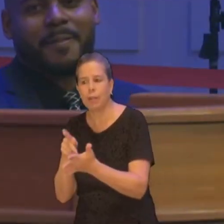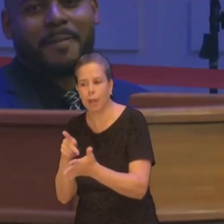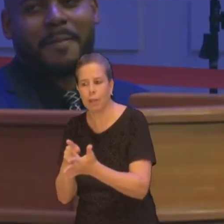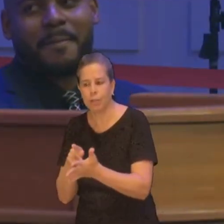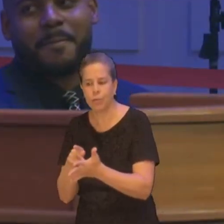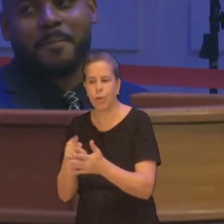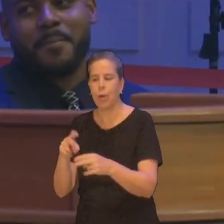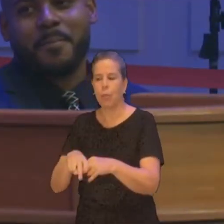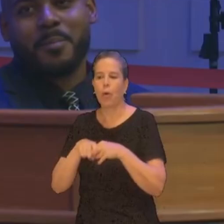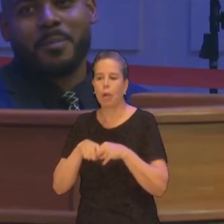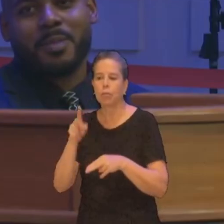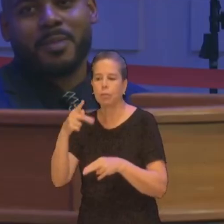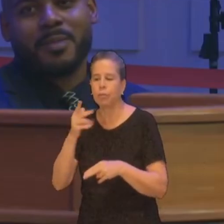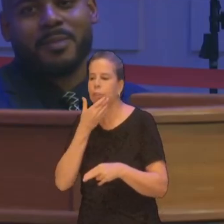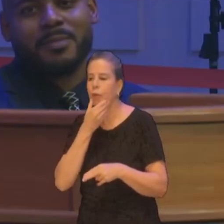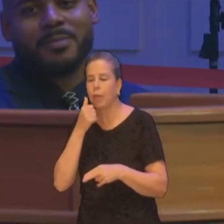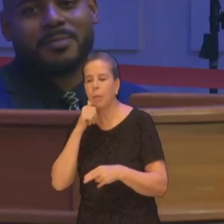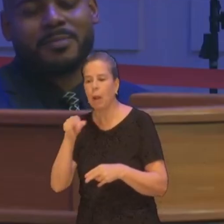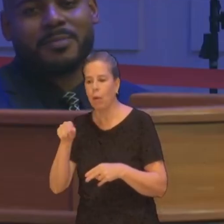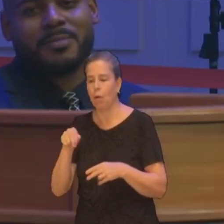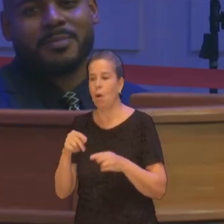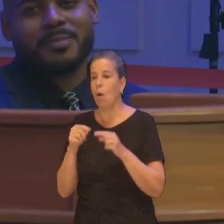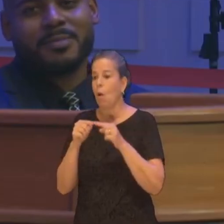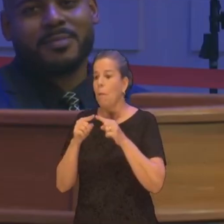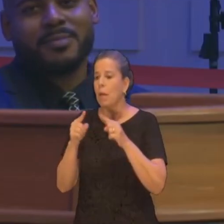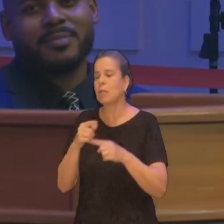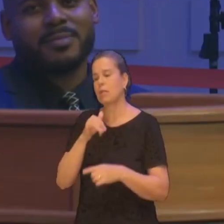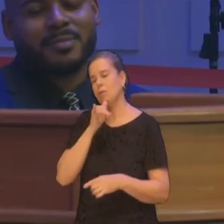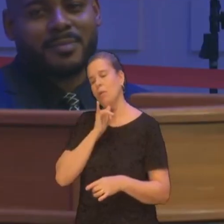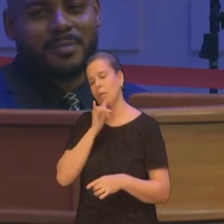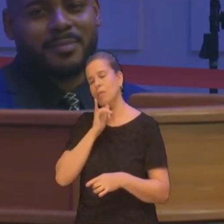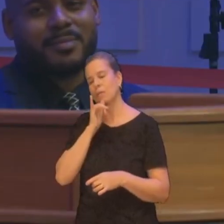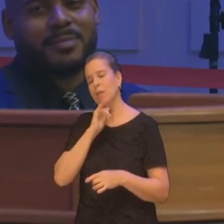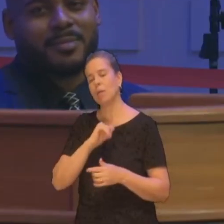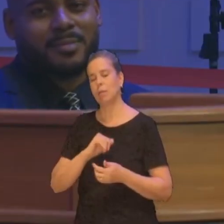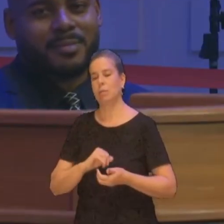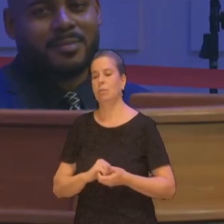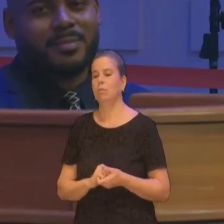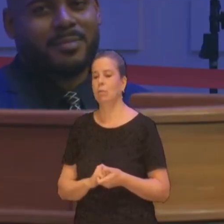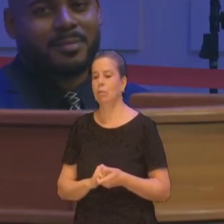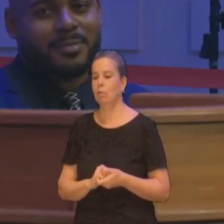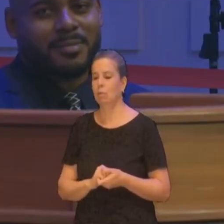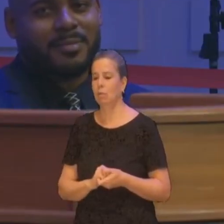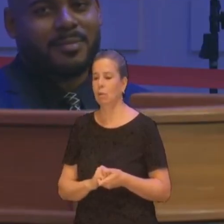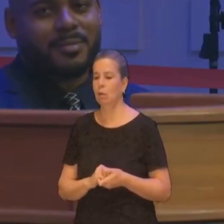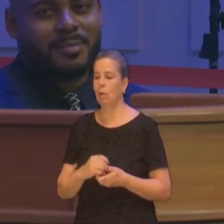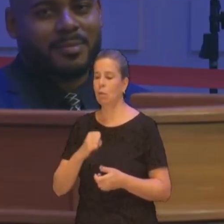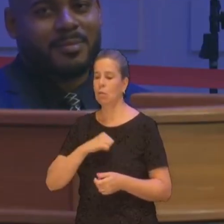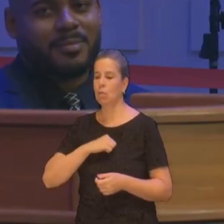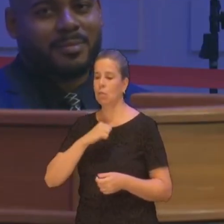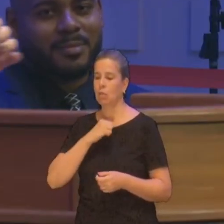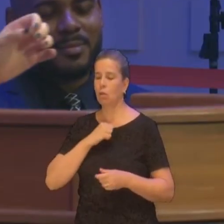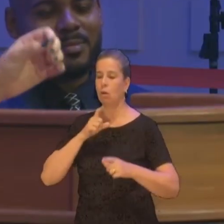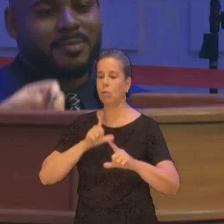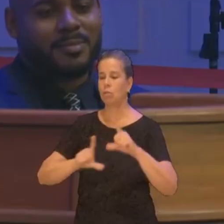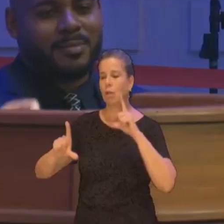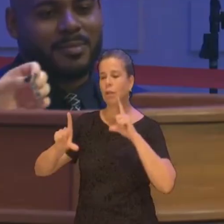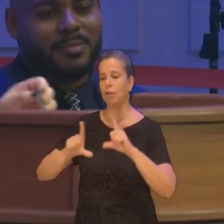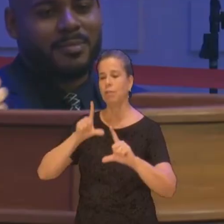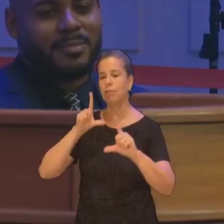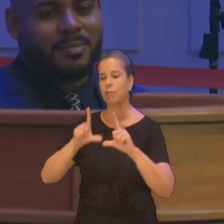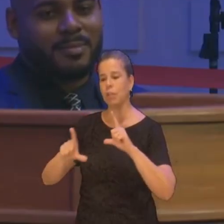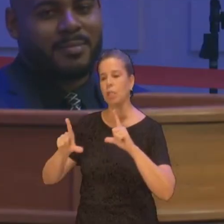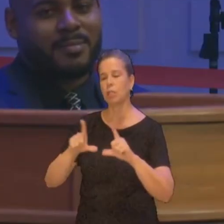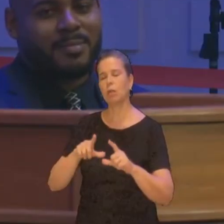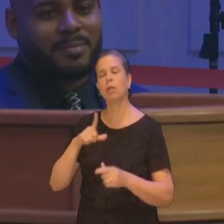ela está naquela pequena ação, está naquela coisa que vai incomodar. O sacerdote e o levita, eles